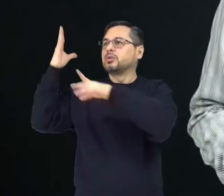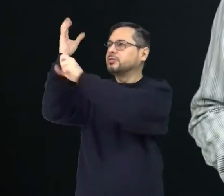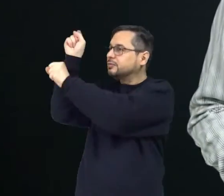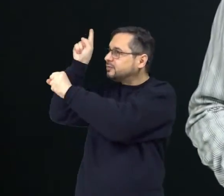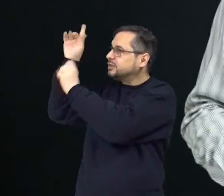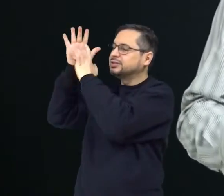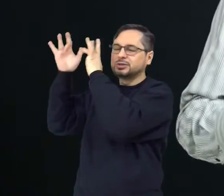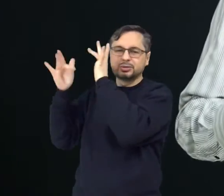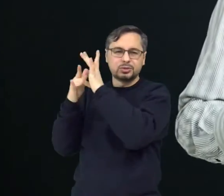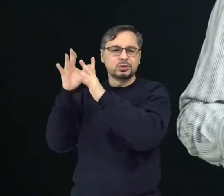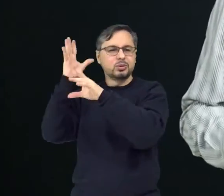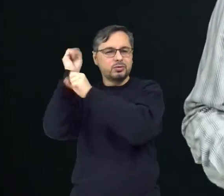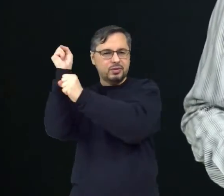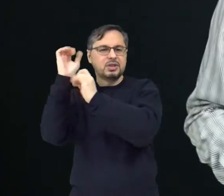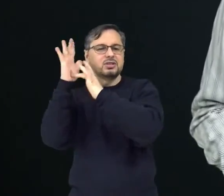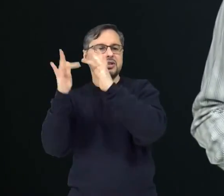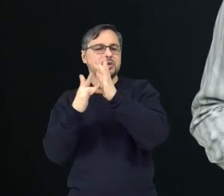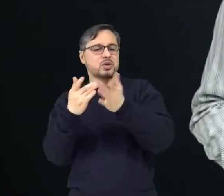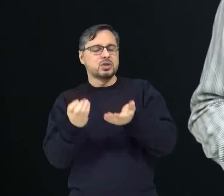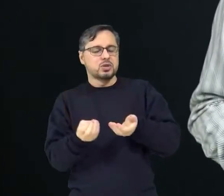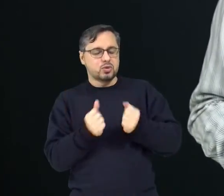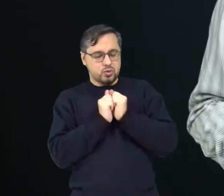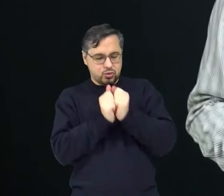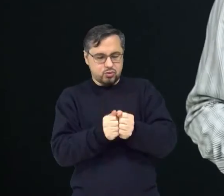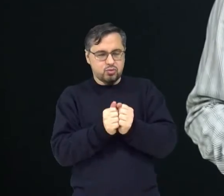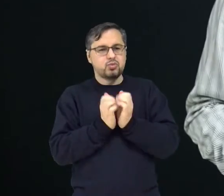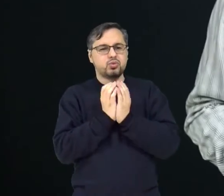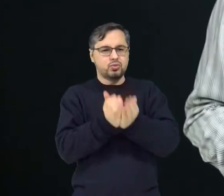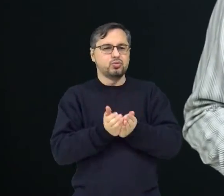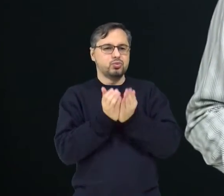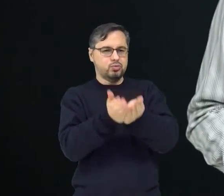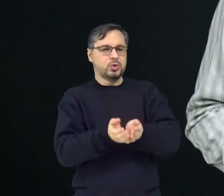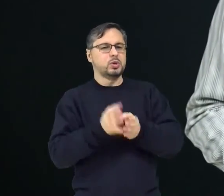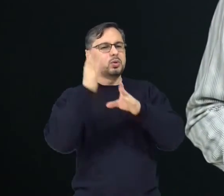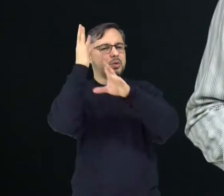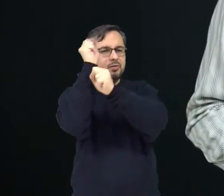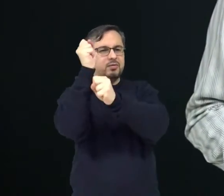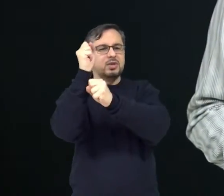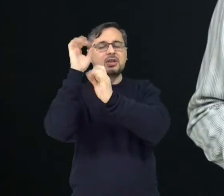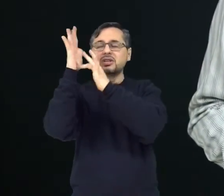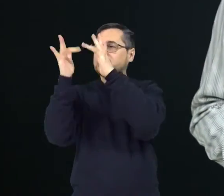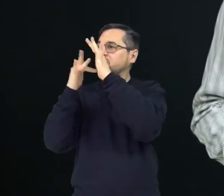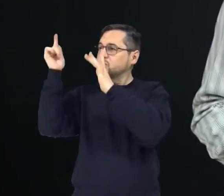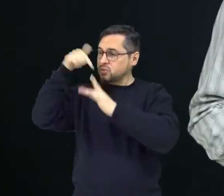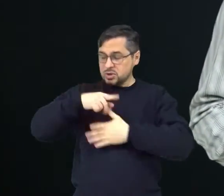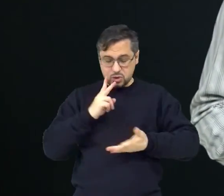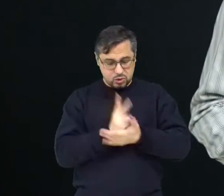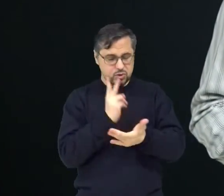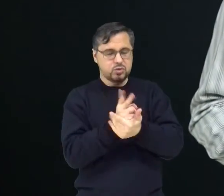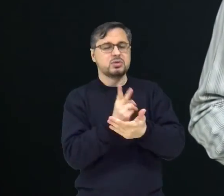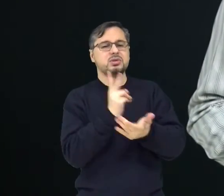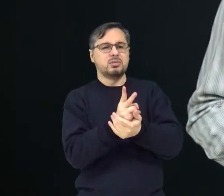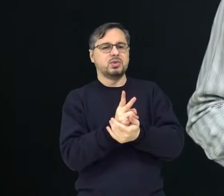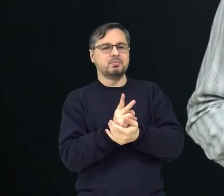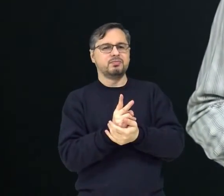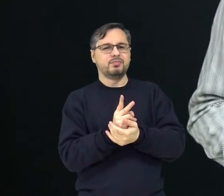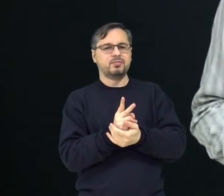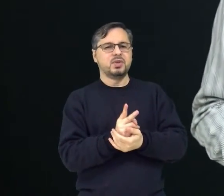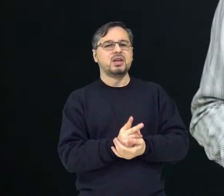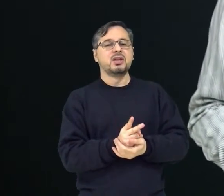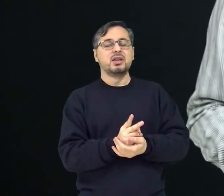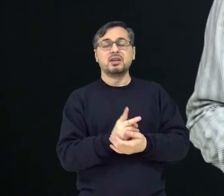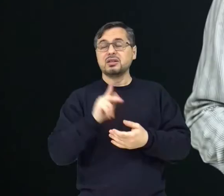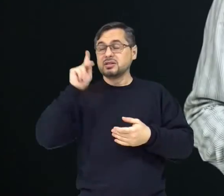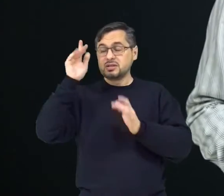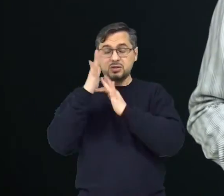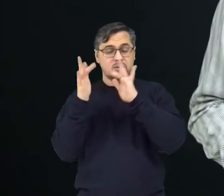no seu barco. Confie na presença dEle e na garantia que Ele já nos deu de que chegaremos incólumes,